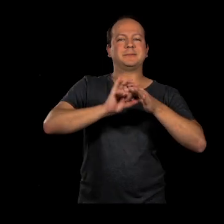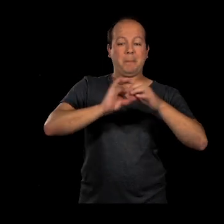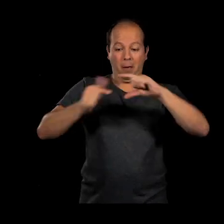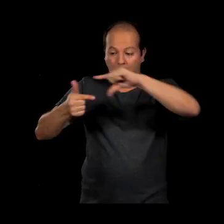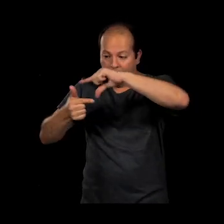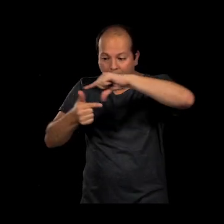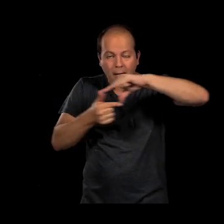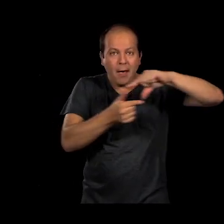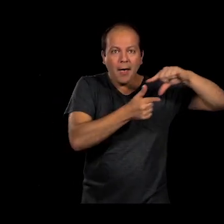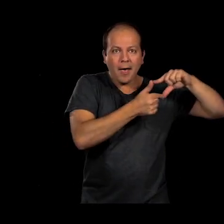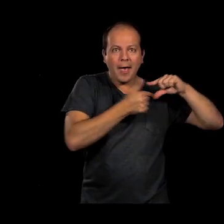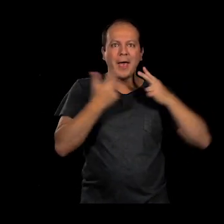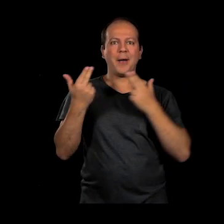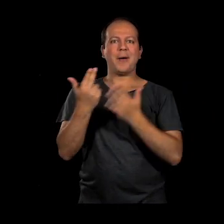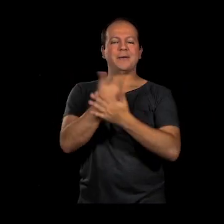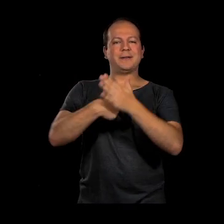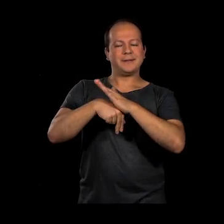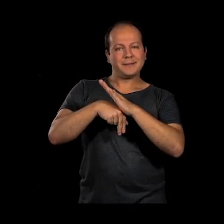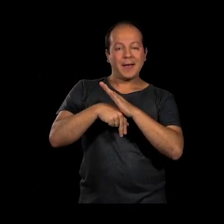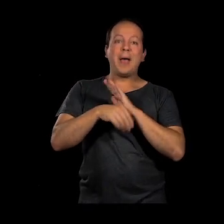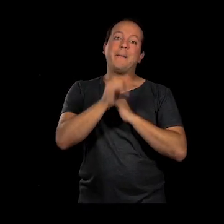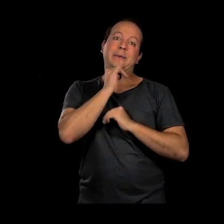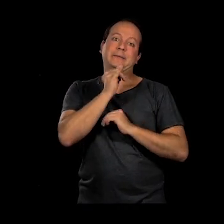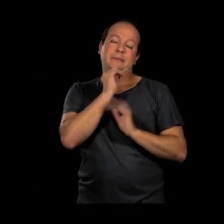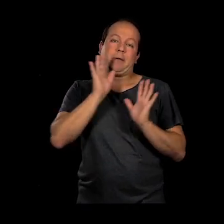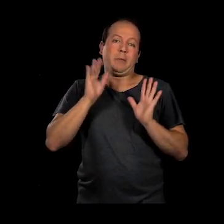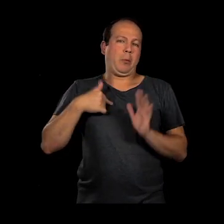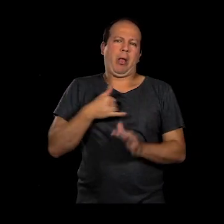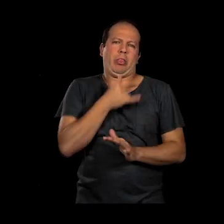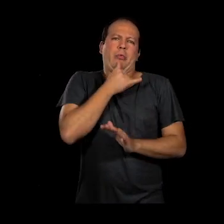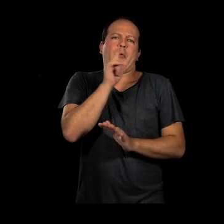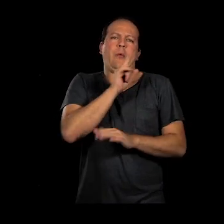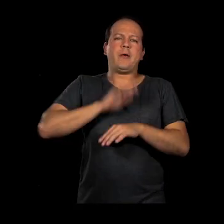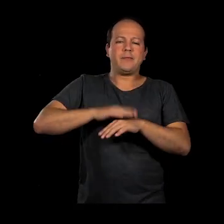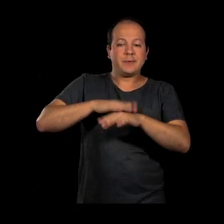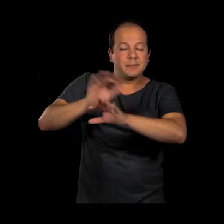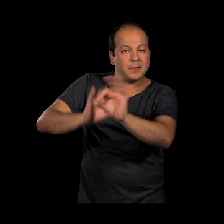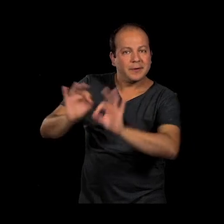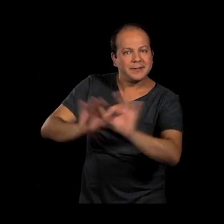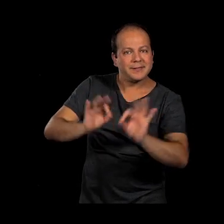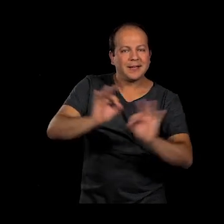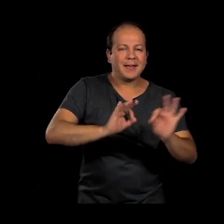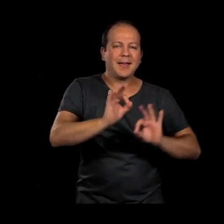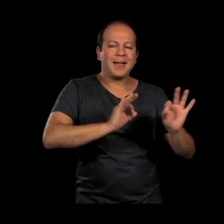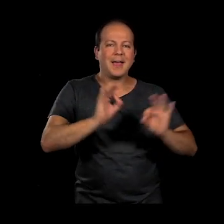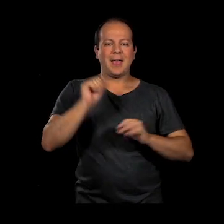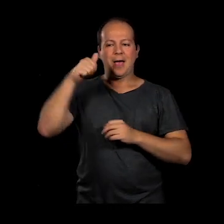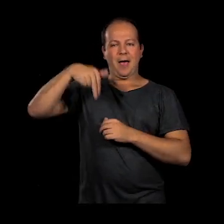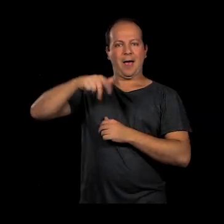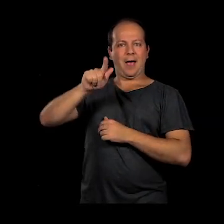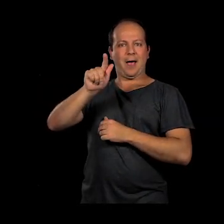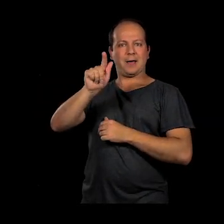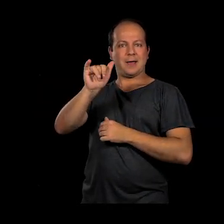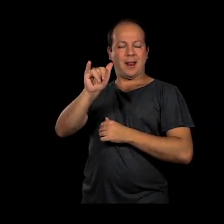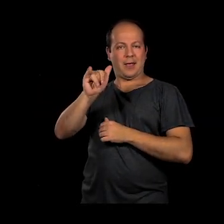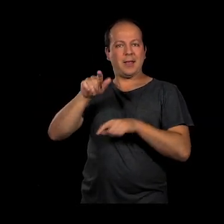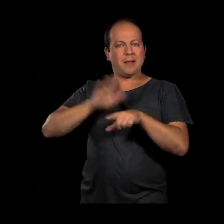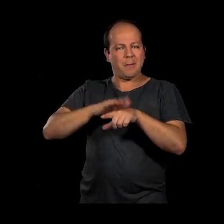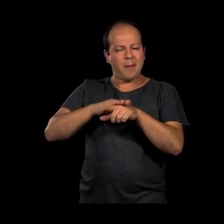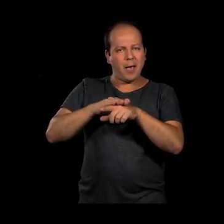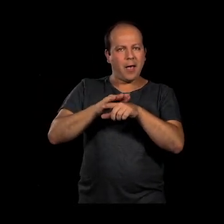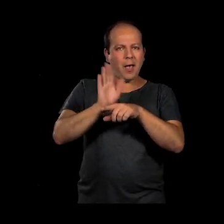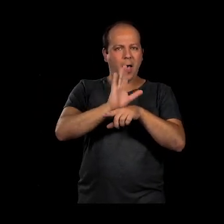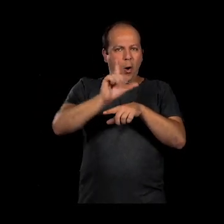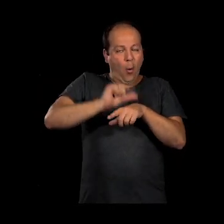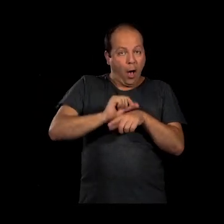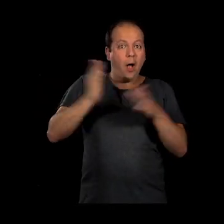quadrinho também. Eu sempre, não é à toa que eu acabei fazendo alguns projetos, eu trabalho com a Angeli, fiz um curta, fiz uma série, estou fazendo